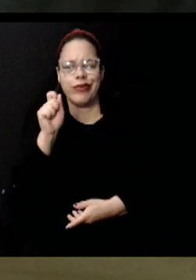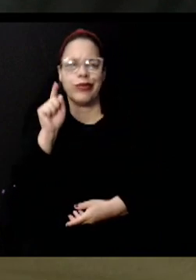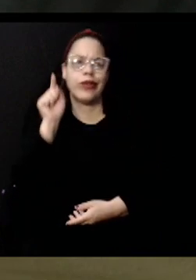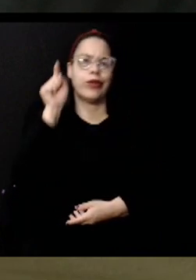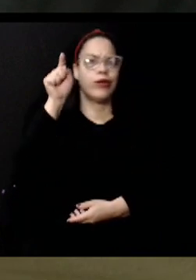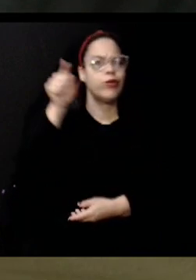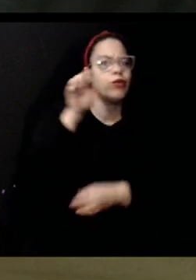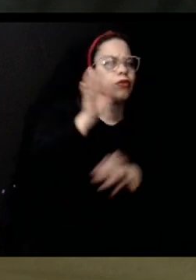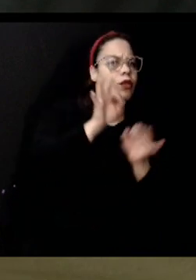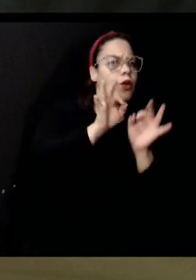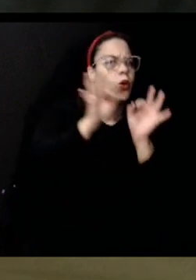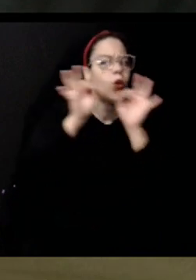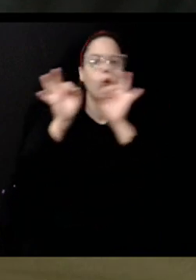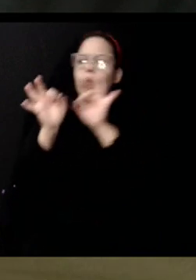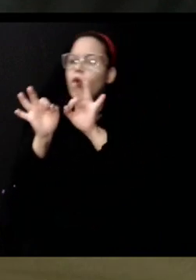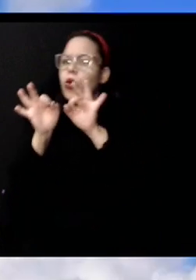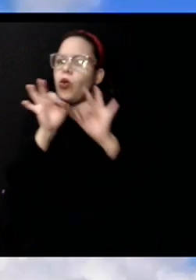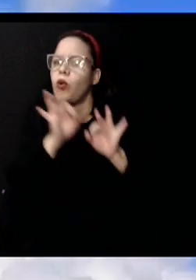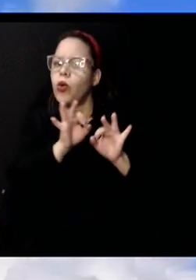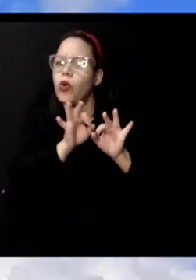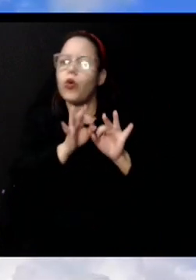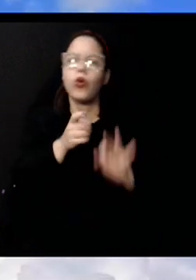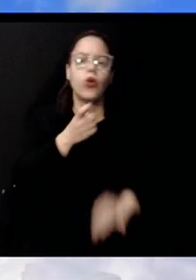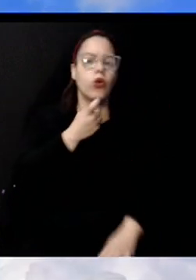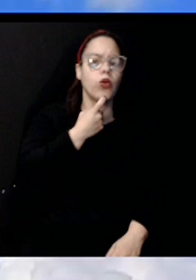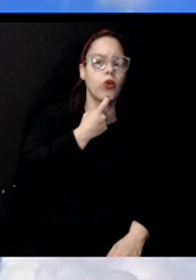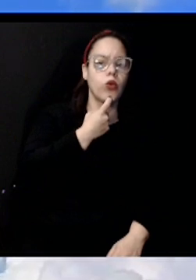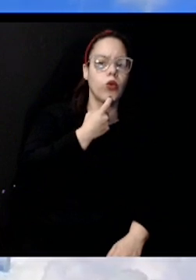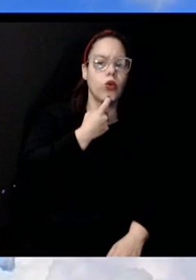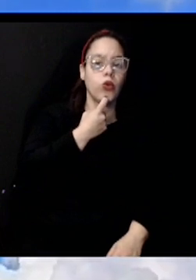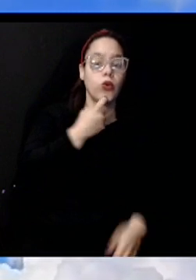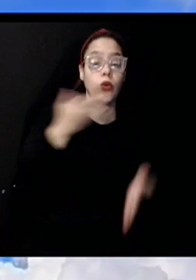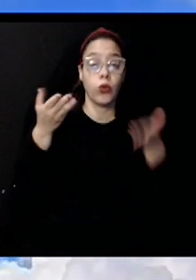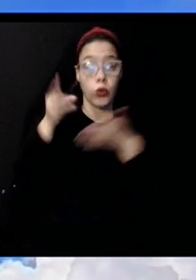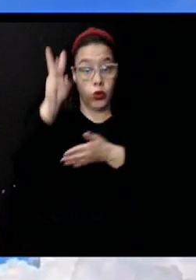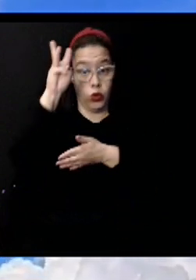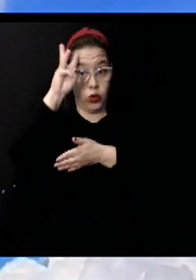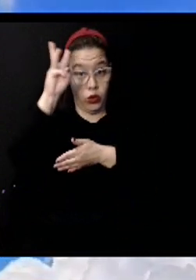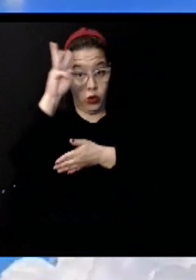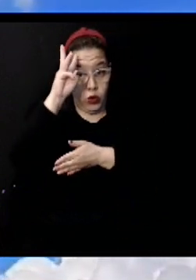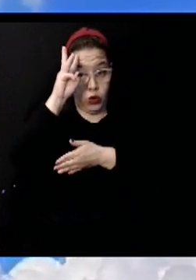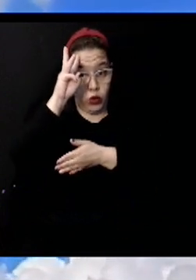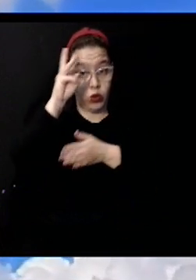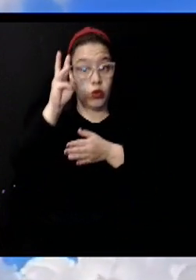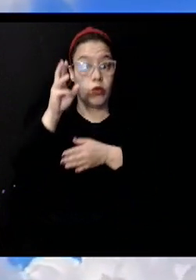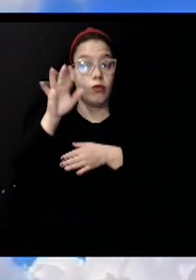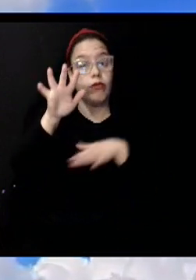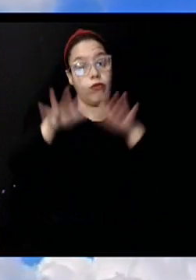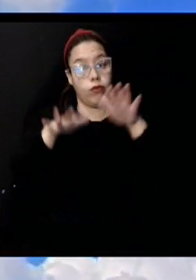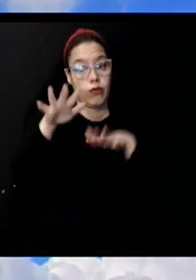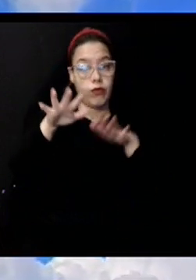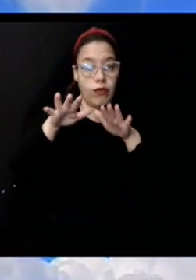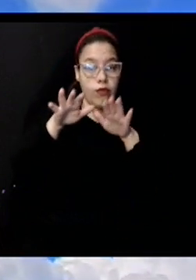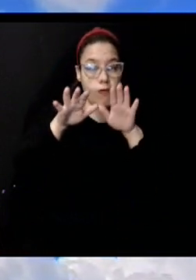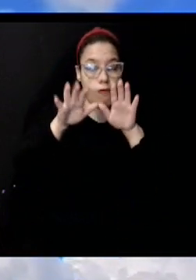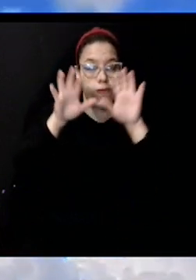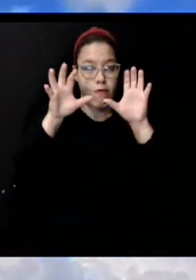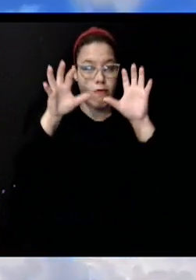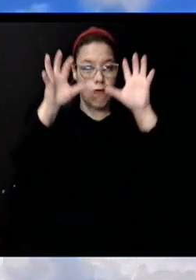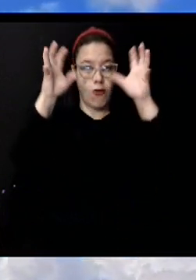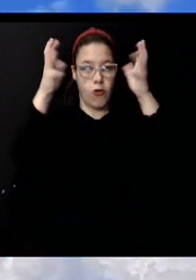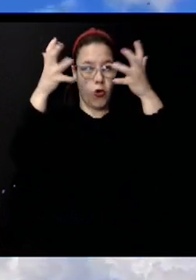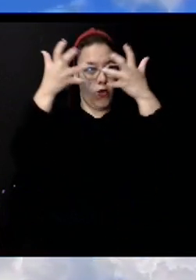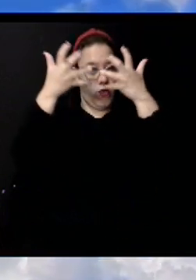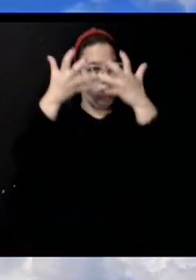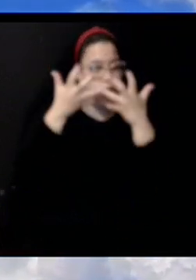olhadinha no nosso tempo de Campinas, né? Hoje é terça-feira, gente, a previsão é de céu parcialmente nublado, tá?